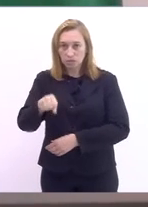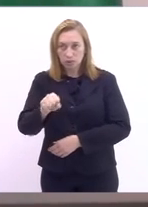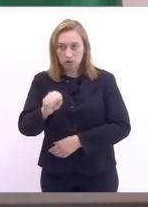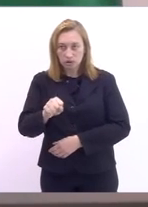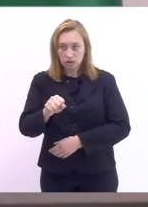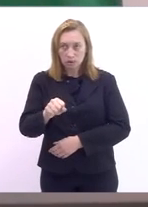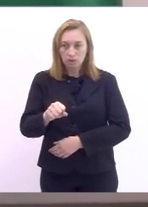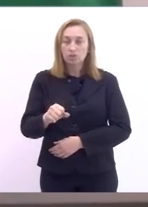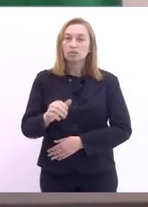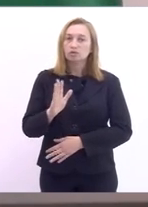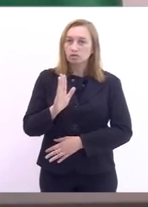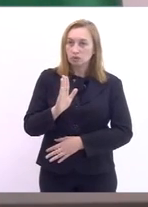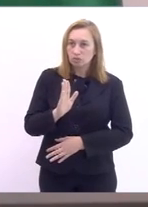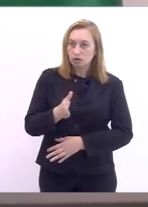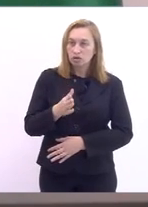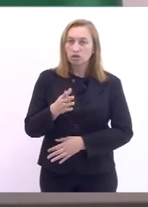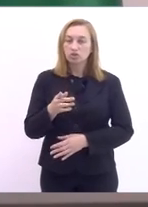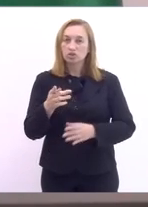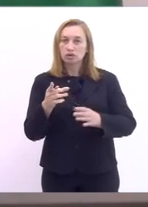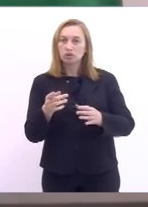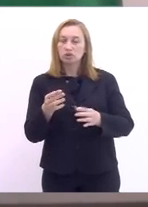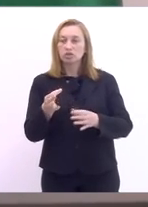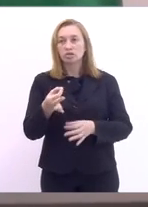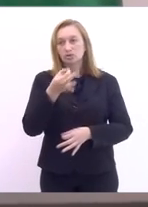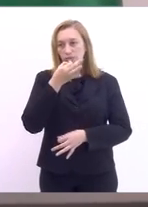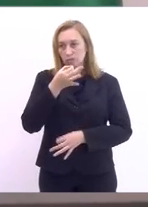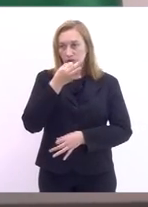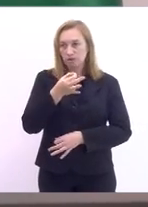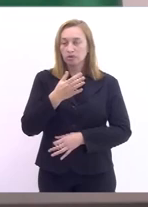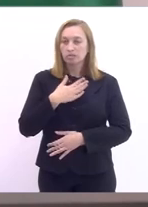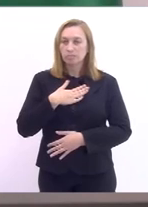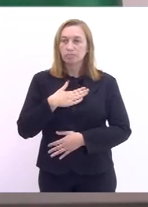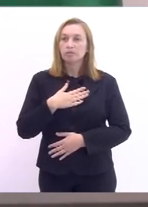com as ressalvas verbais feitas. Então, por